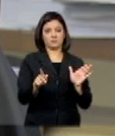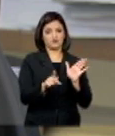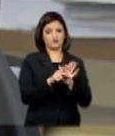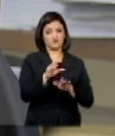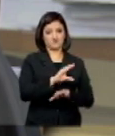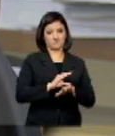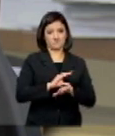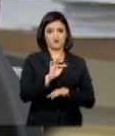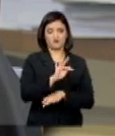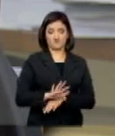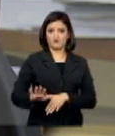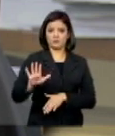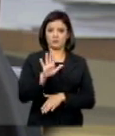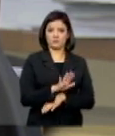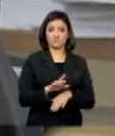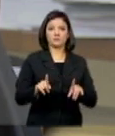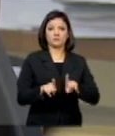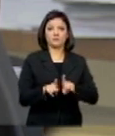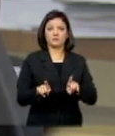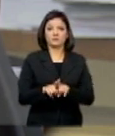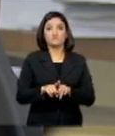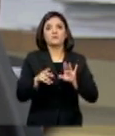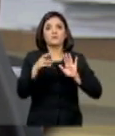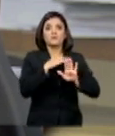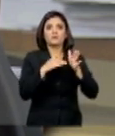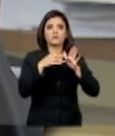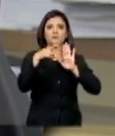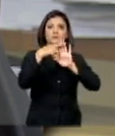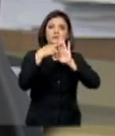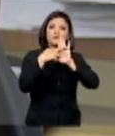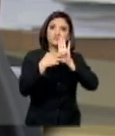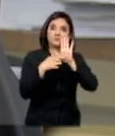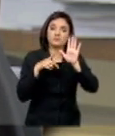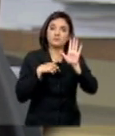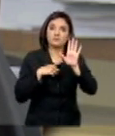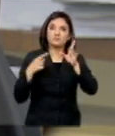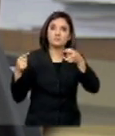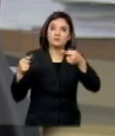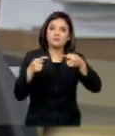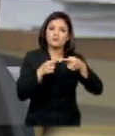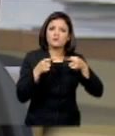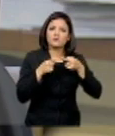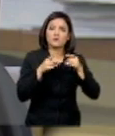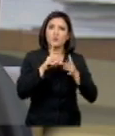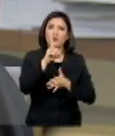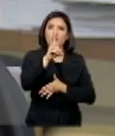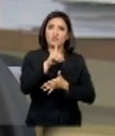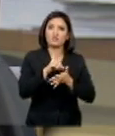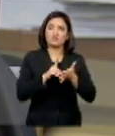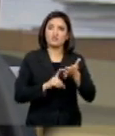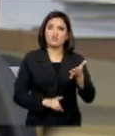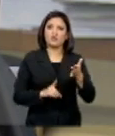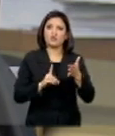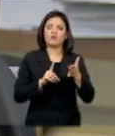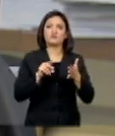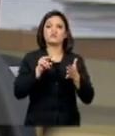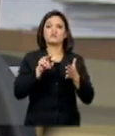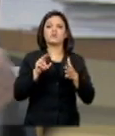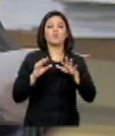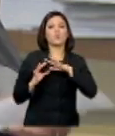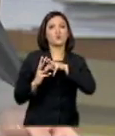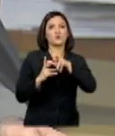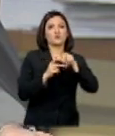destaques que as referidas normas possui íntima ligação com a declaração universal dos direitos humanos